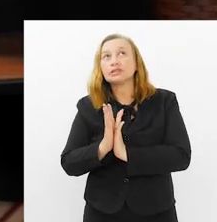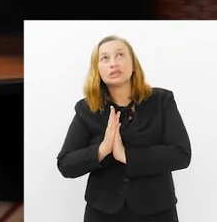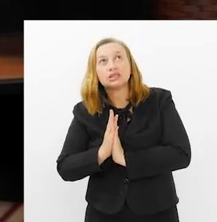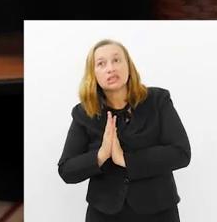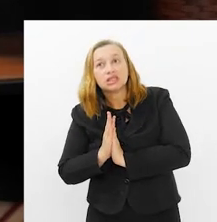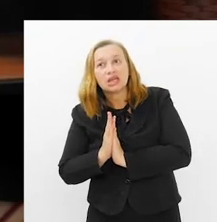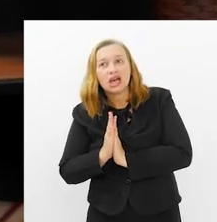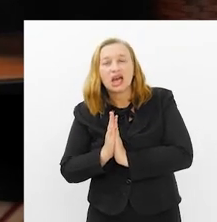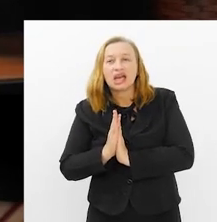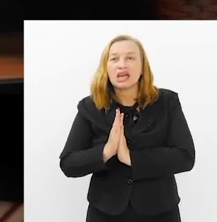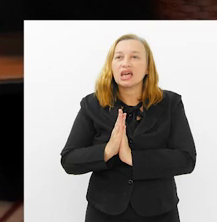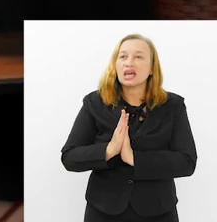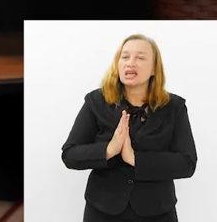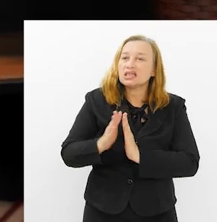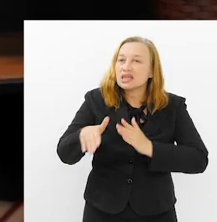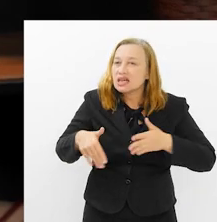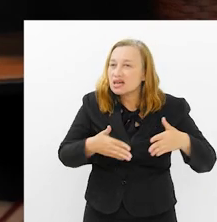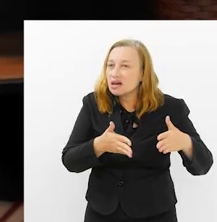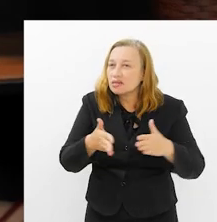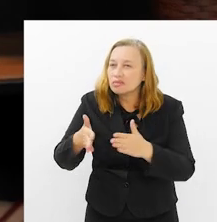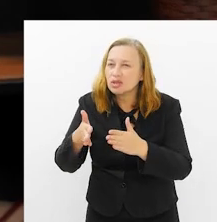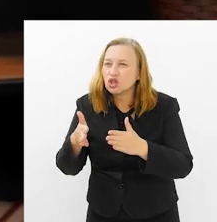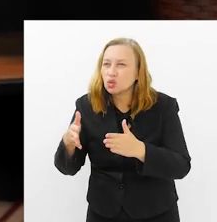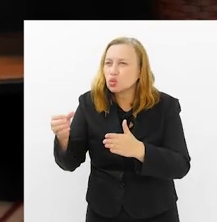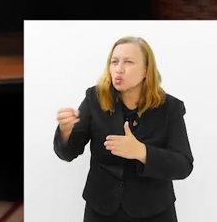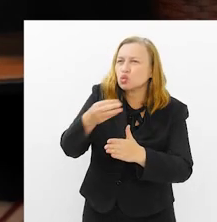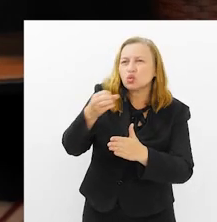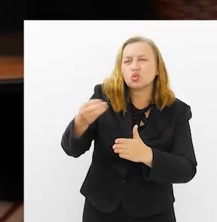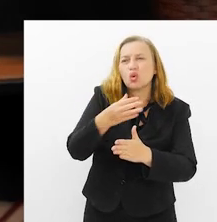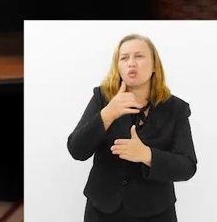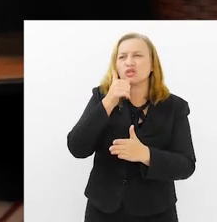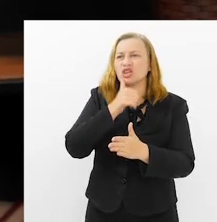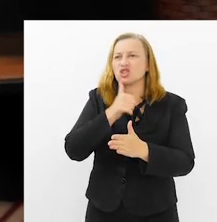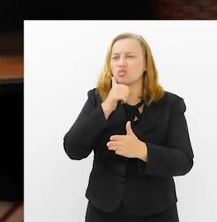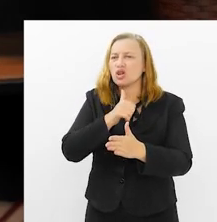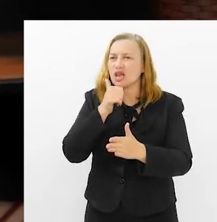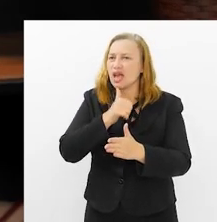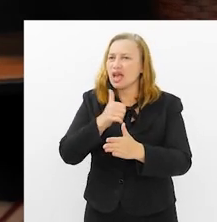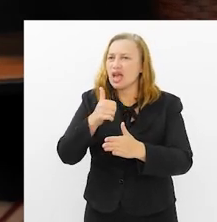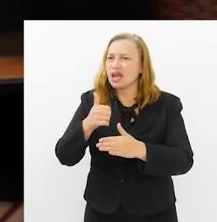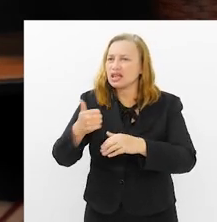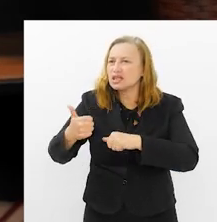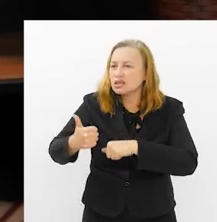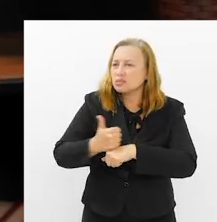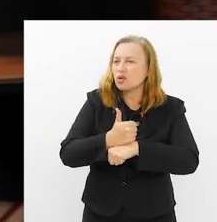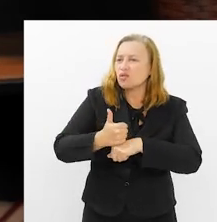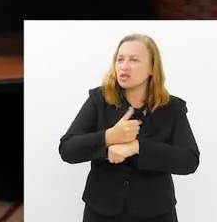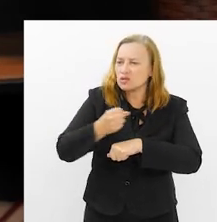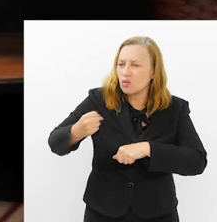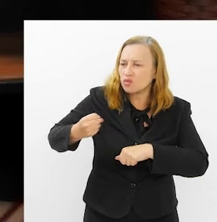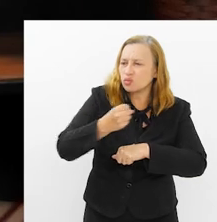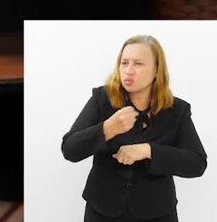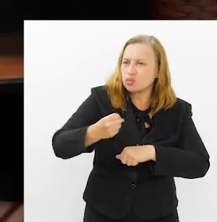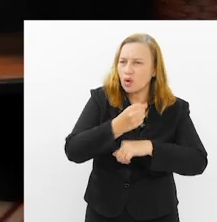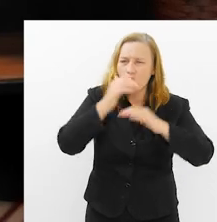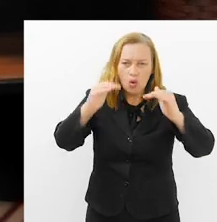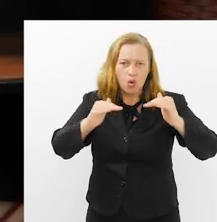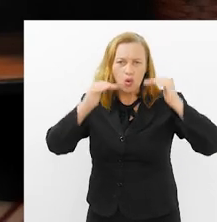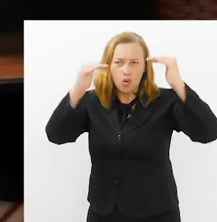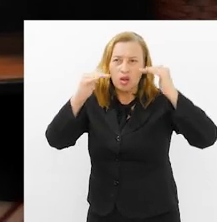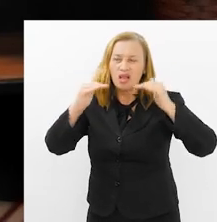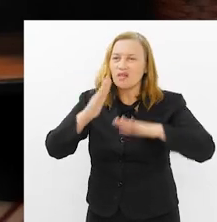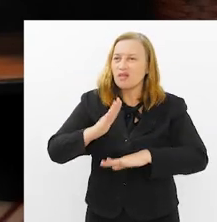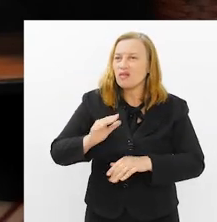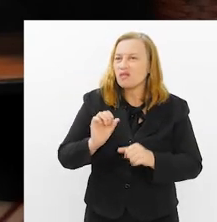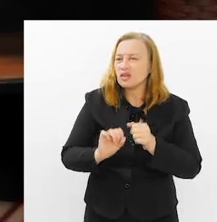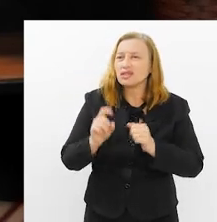questionamento, talvez, né, esse trilhar das mulheres de ocupar cargos cada vez maiores, cargos cada vez